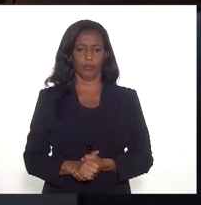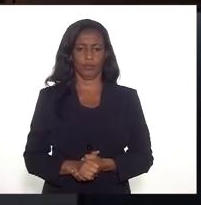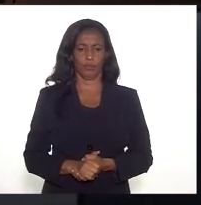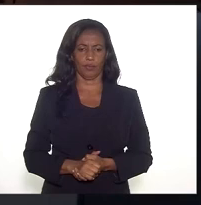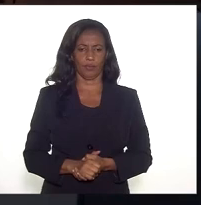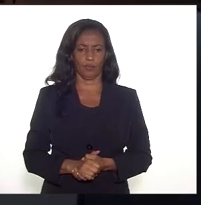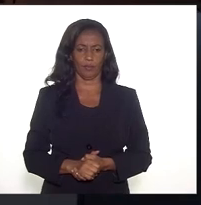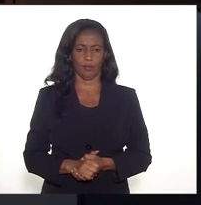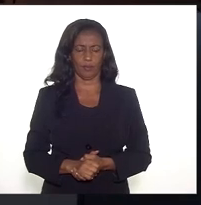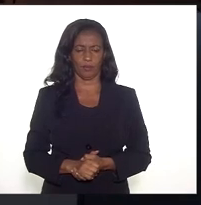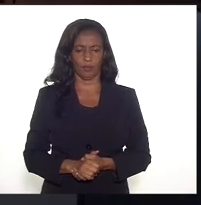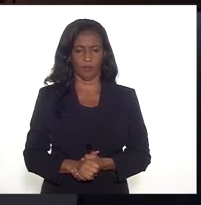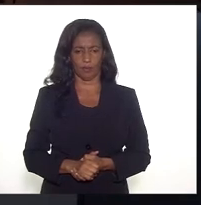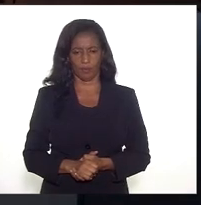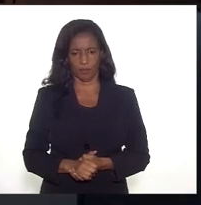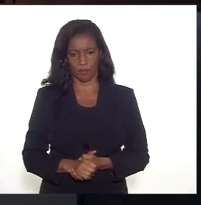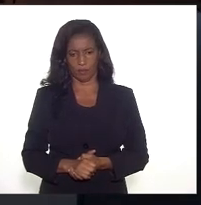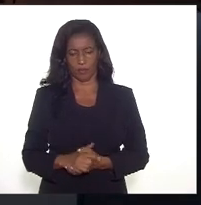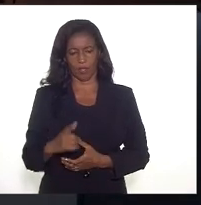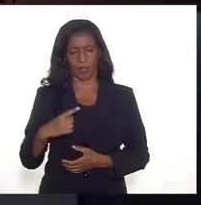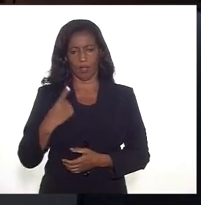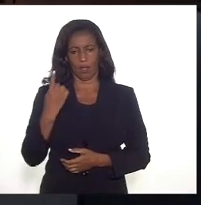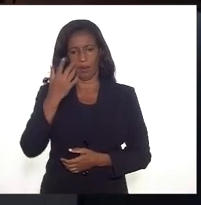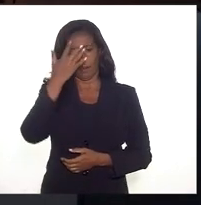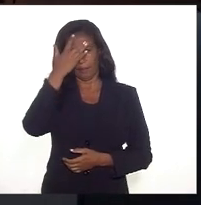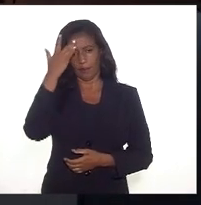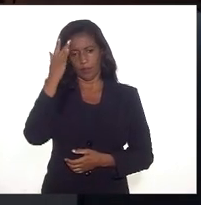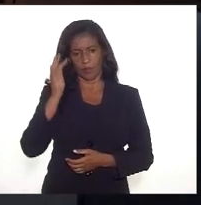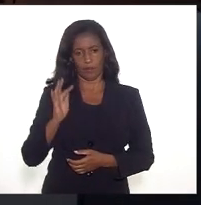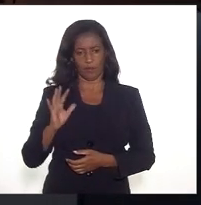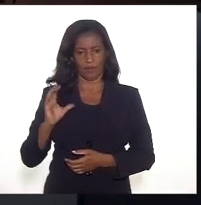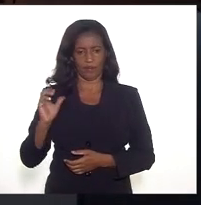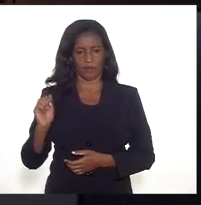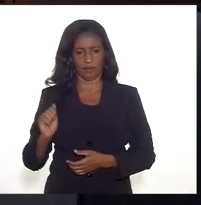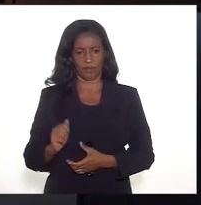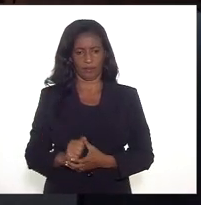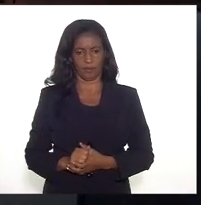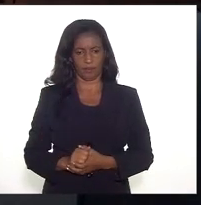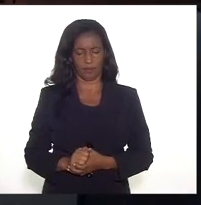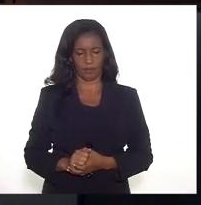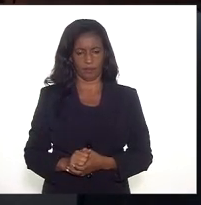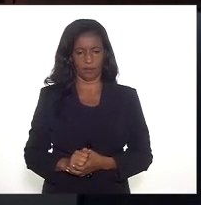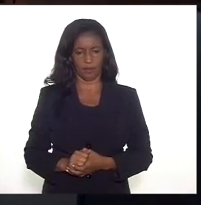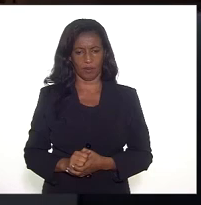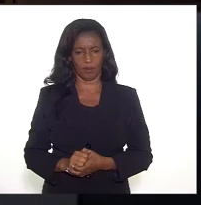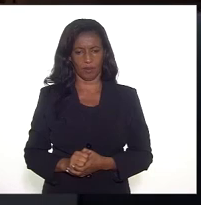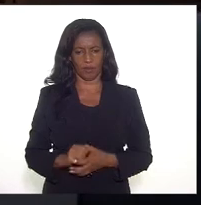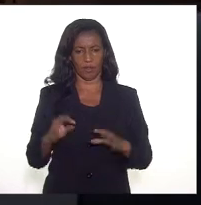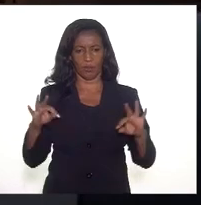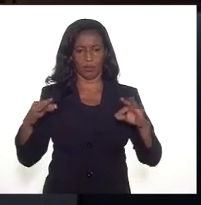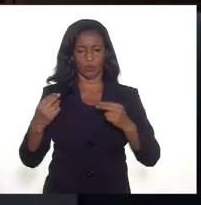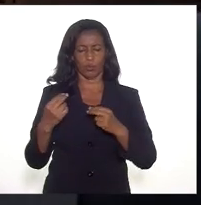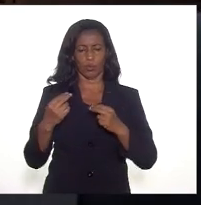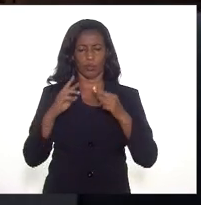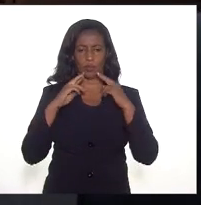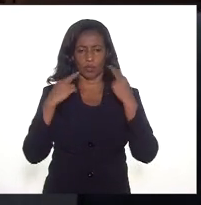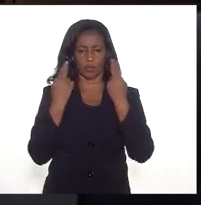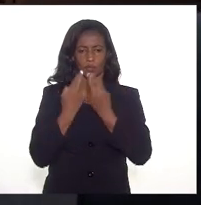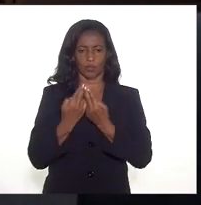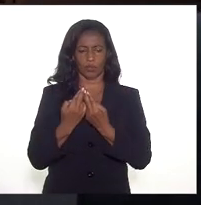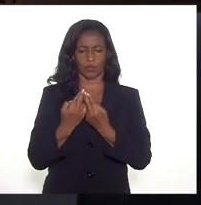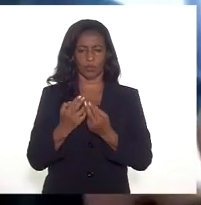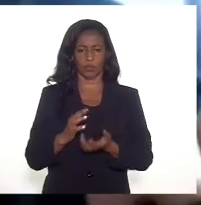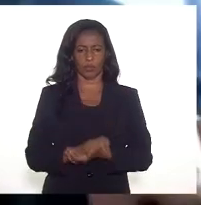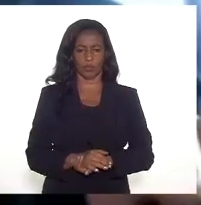aluguei, pessoa física, com meu cartão de crédito. Todas as reuniões nossas são feitas... Não, a gente faz com o